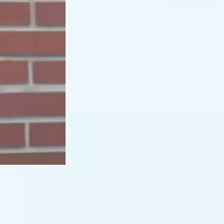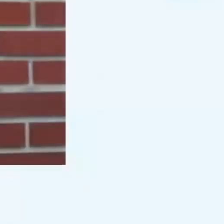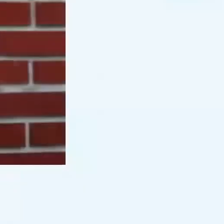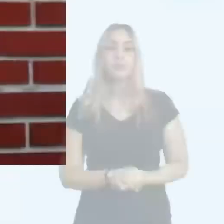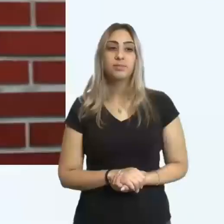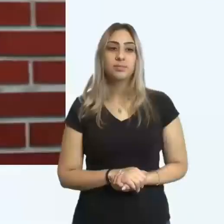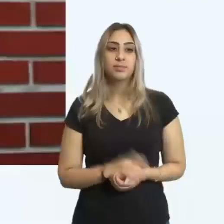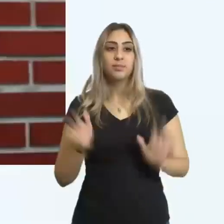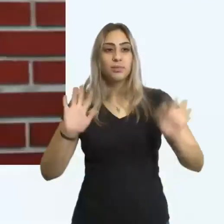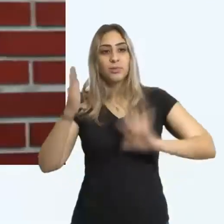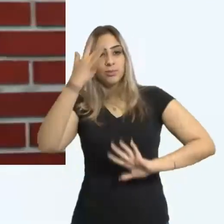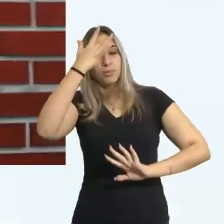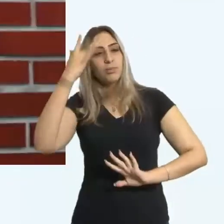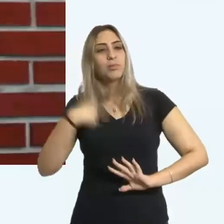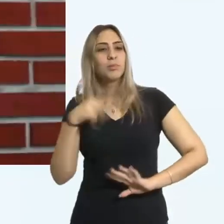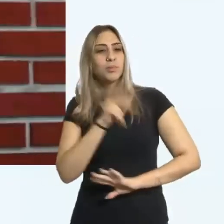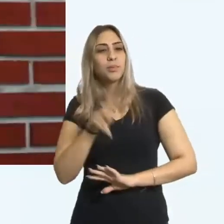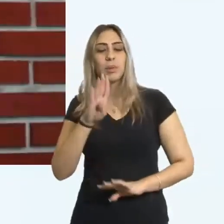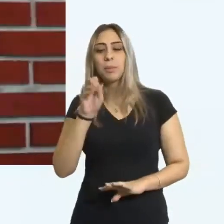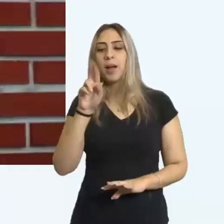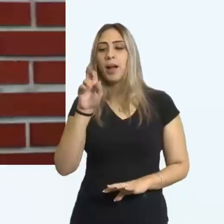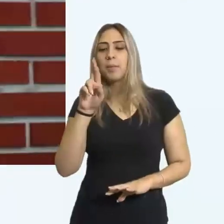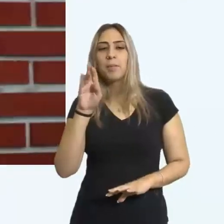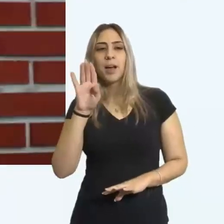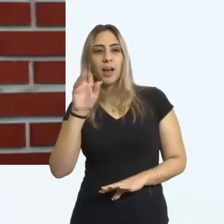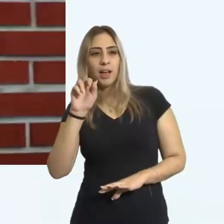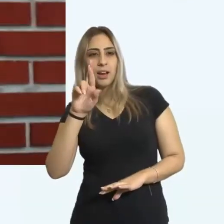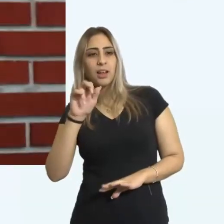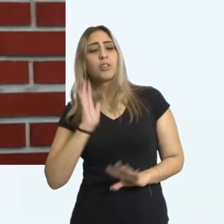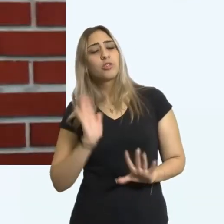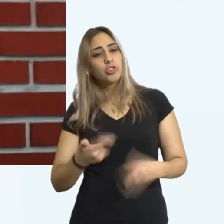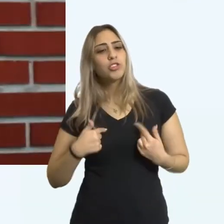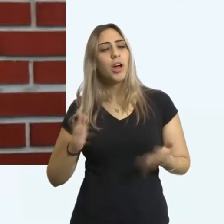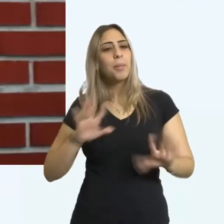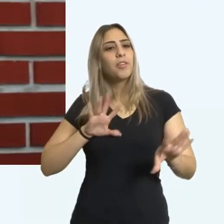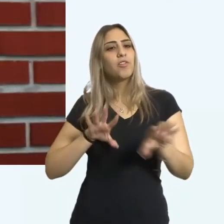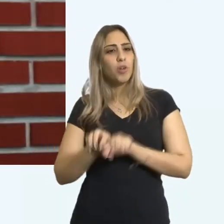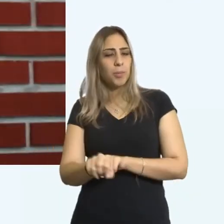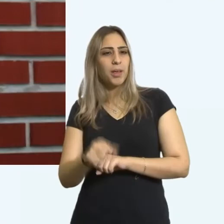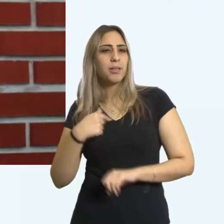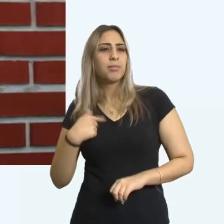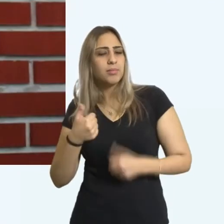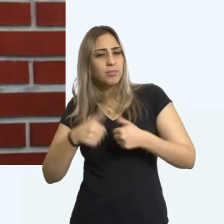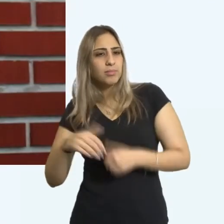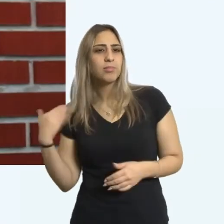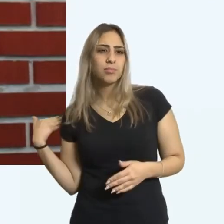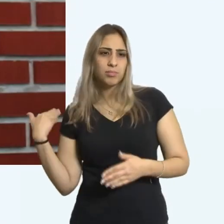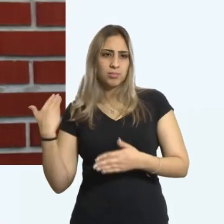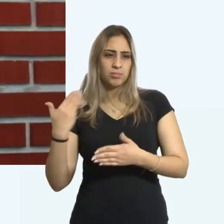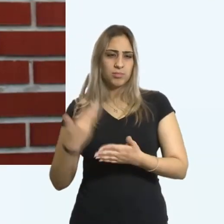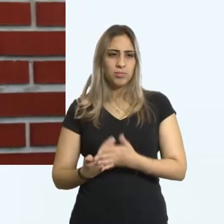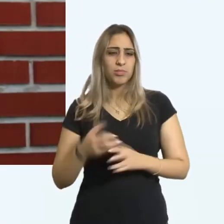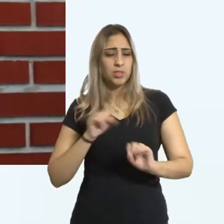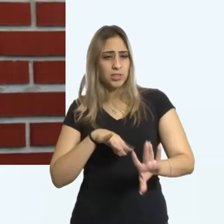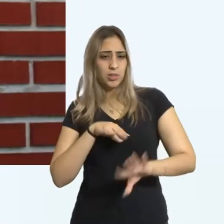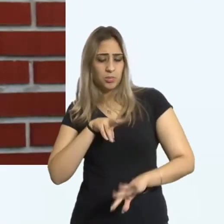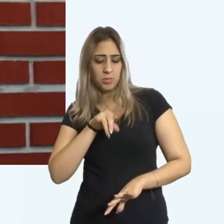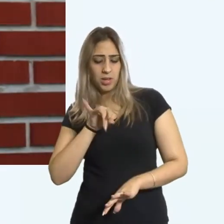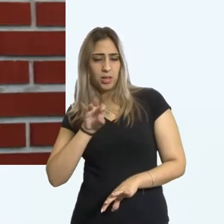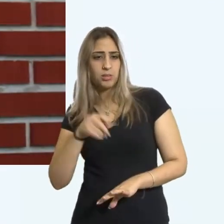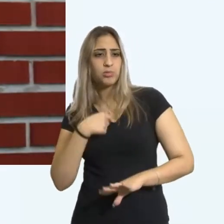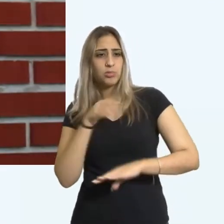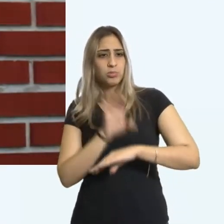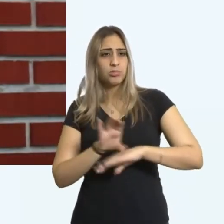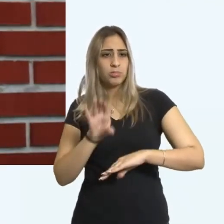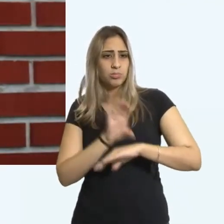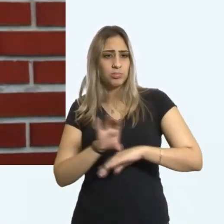Oi gente o meu nome é Bárbara eu já me formei mas durante um terceiro ano do ensino médio eu